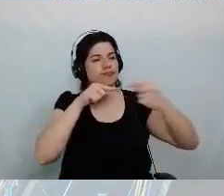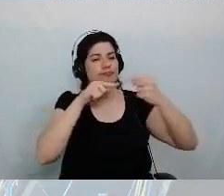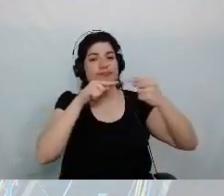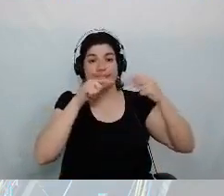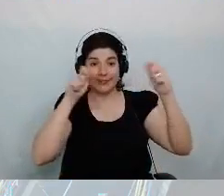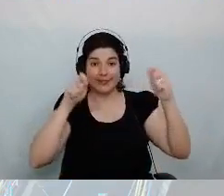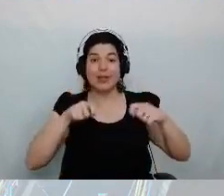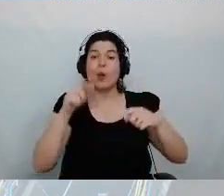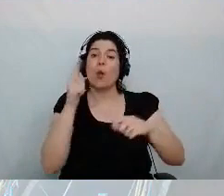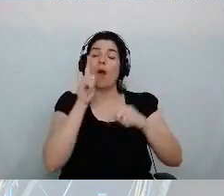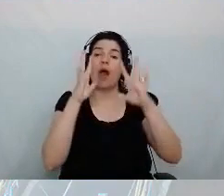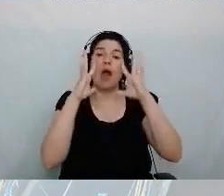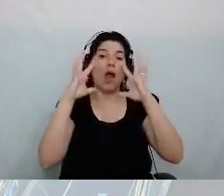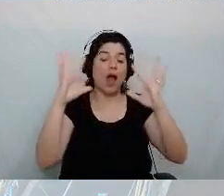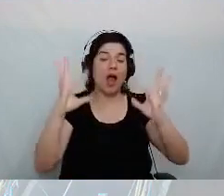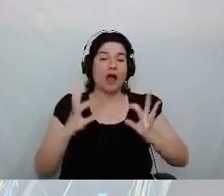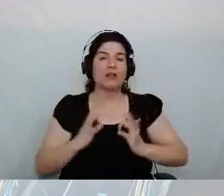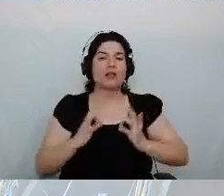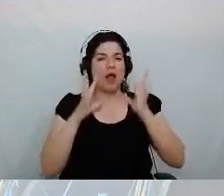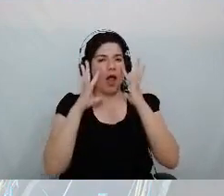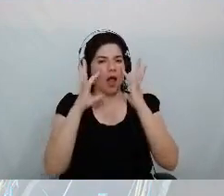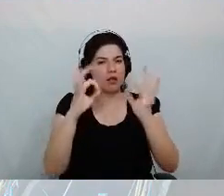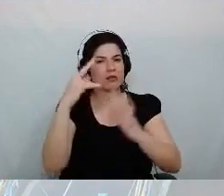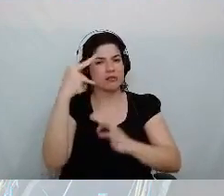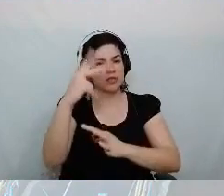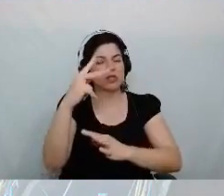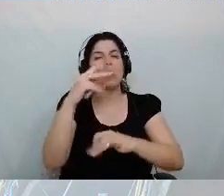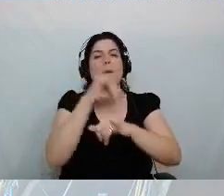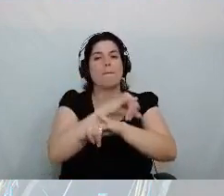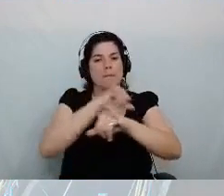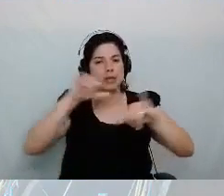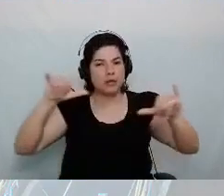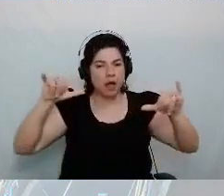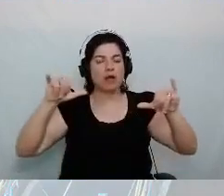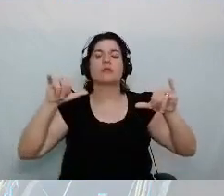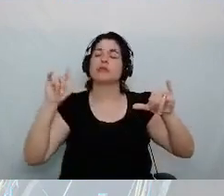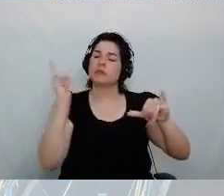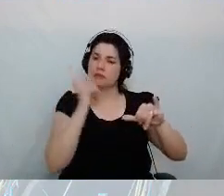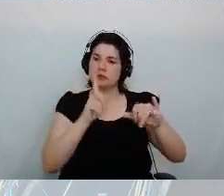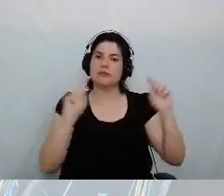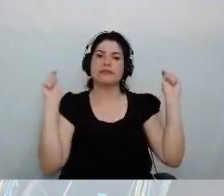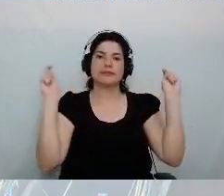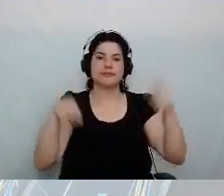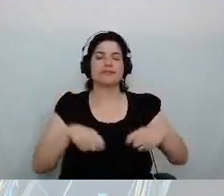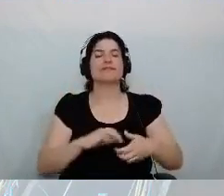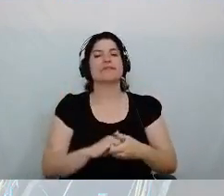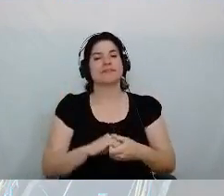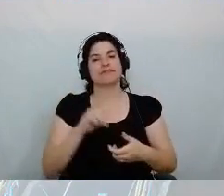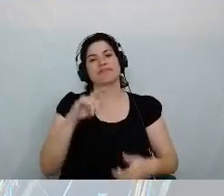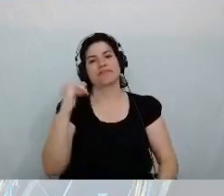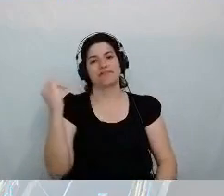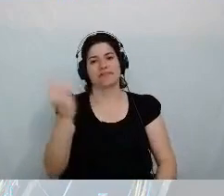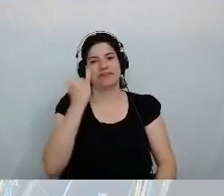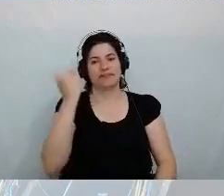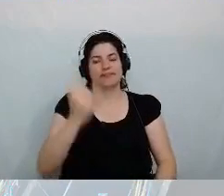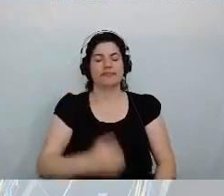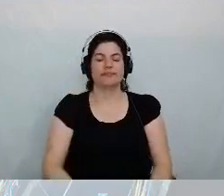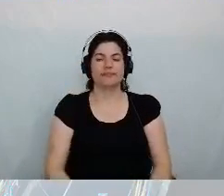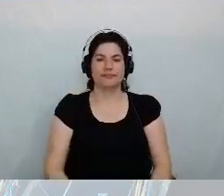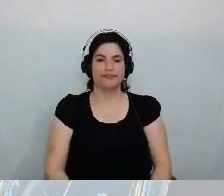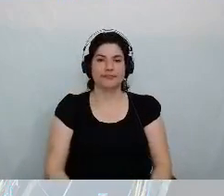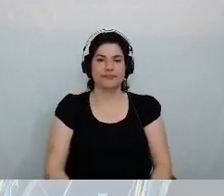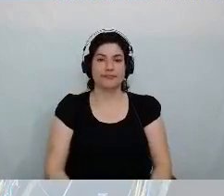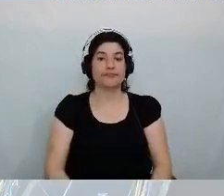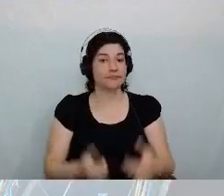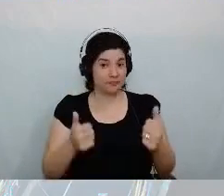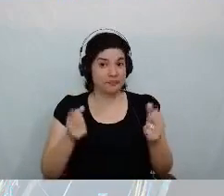prestar atenção no que você está falando, na sua mensagem e no que você tem a dizer. Isso é extremamente importante. Beleza? Então,